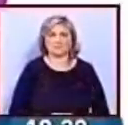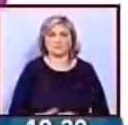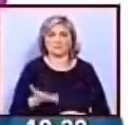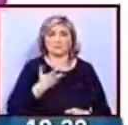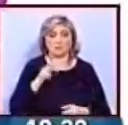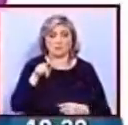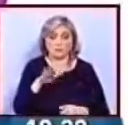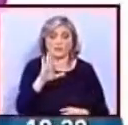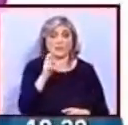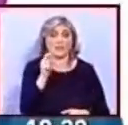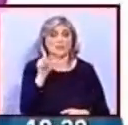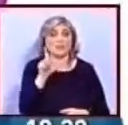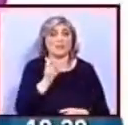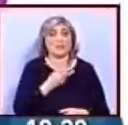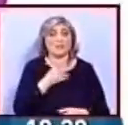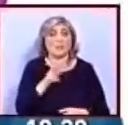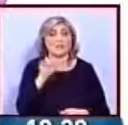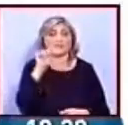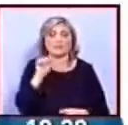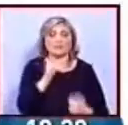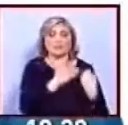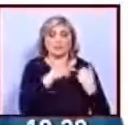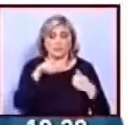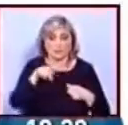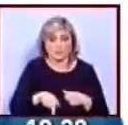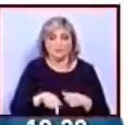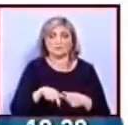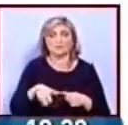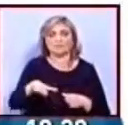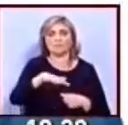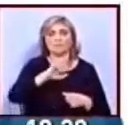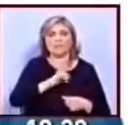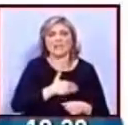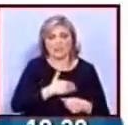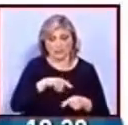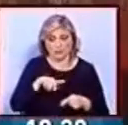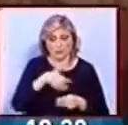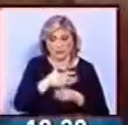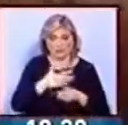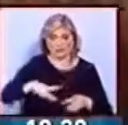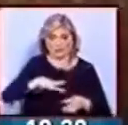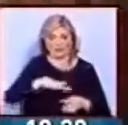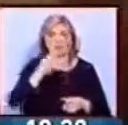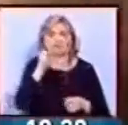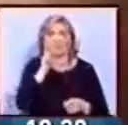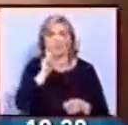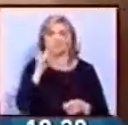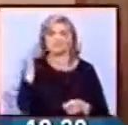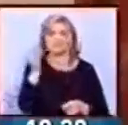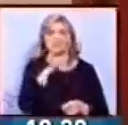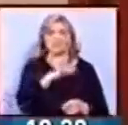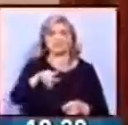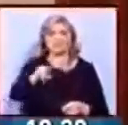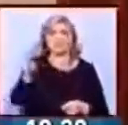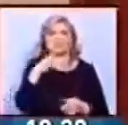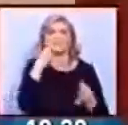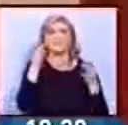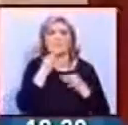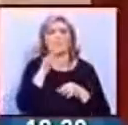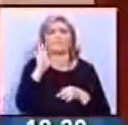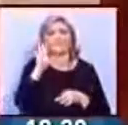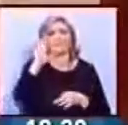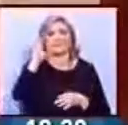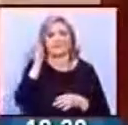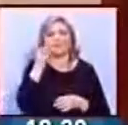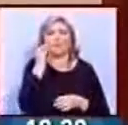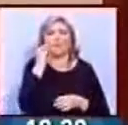Doutor Hélder Pereira é o responsável do Serviço de Cardiologia aqui do Hospital Garcia de Horta. É importante que estas gerações mais novas tenham a noção de como